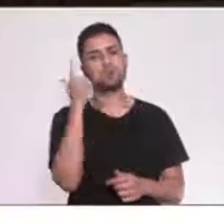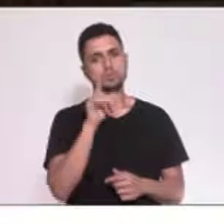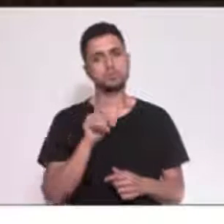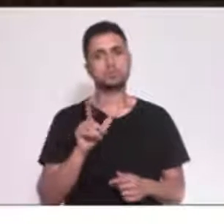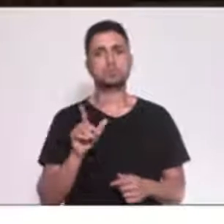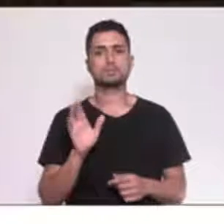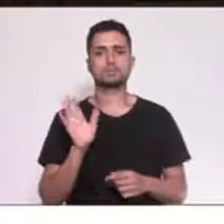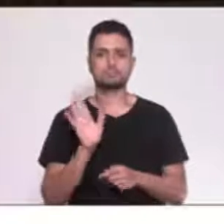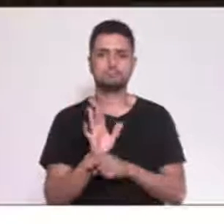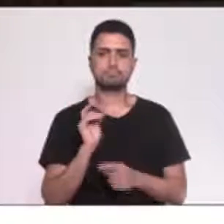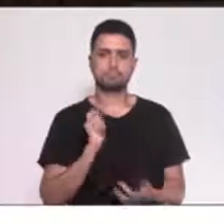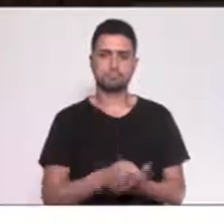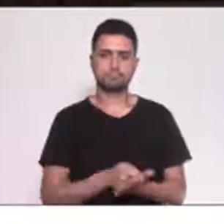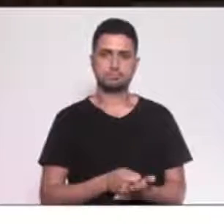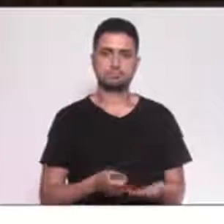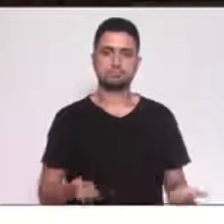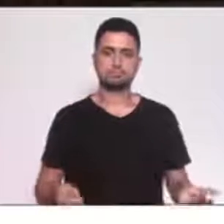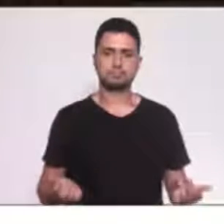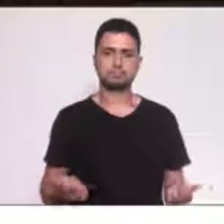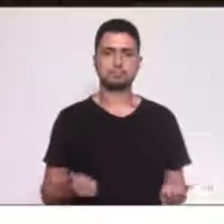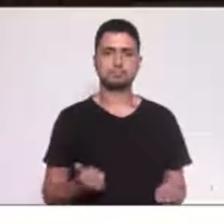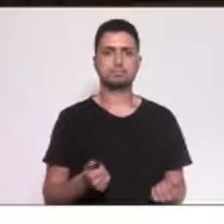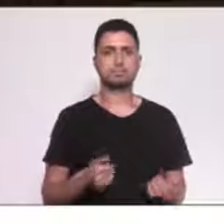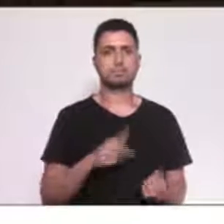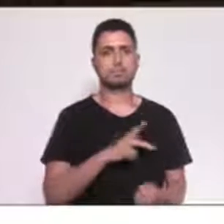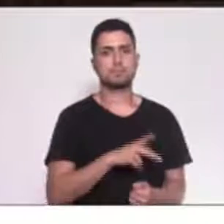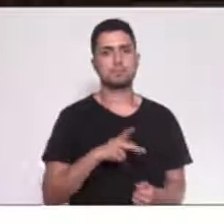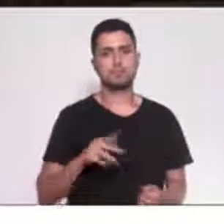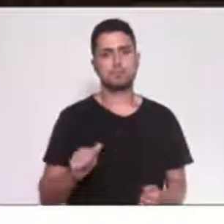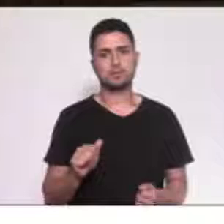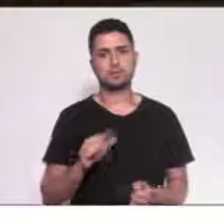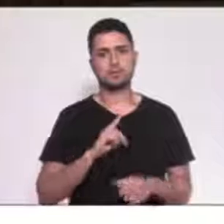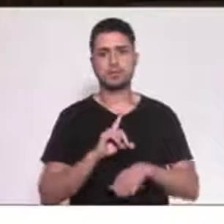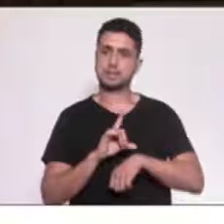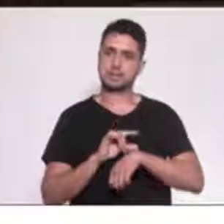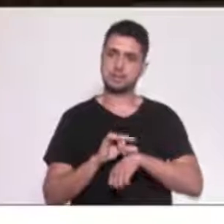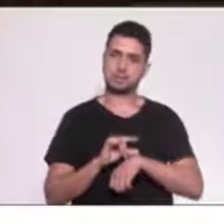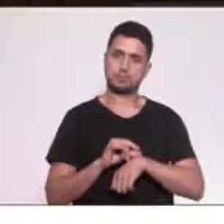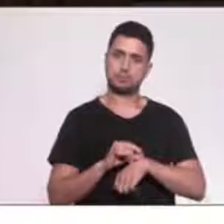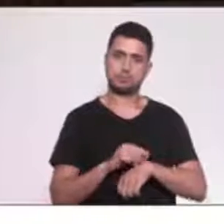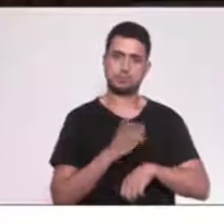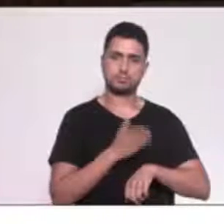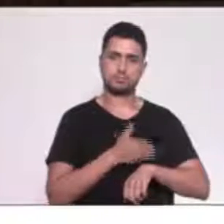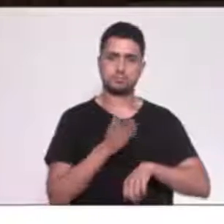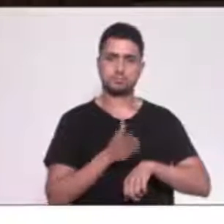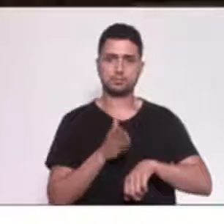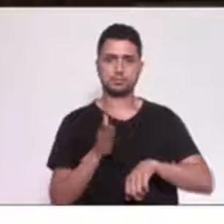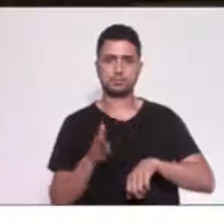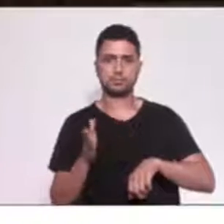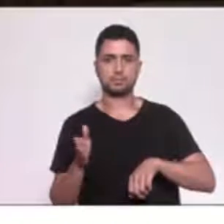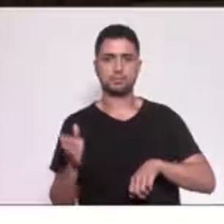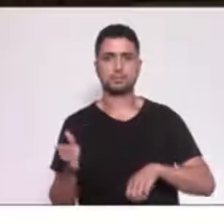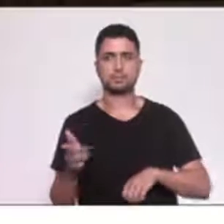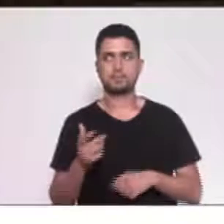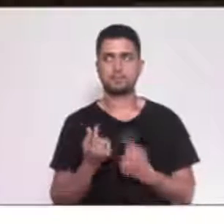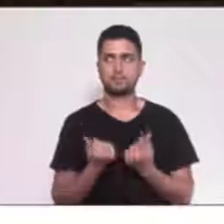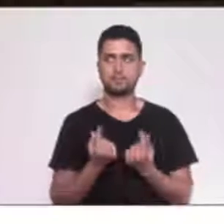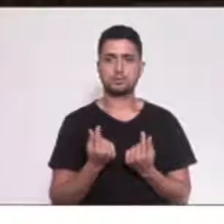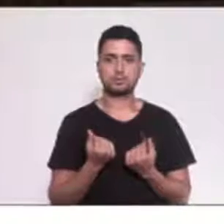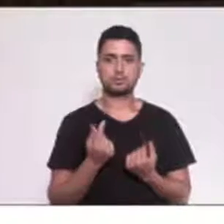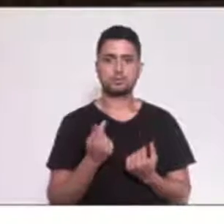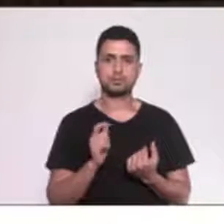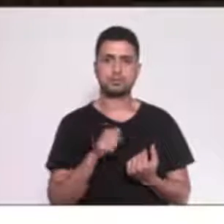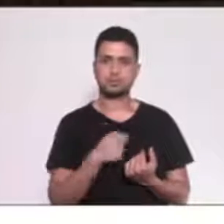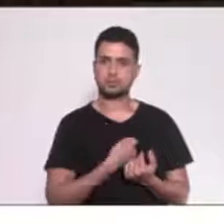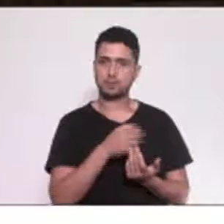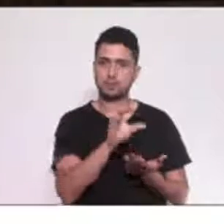se encontra. Portanto, o PPA, que coincidirá no tempo com a expiração do regime de recuperação fiscal, não tem